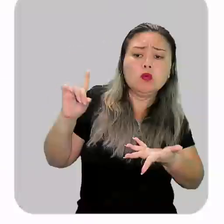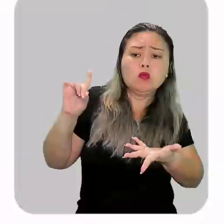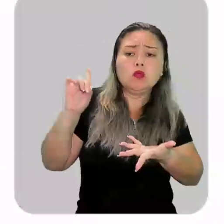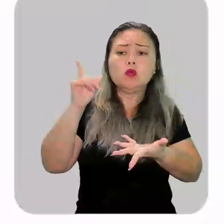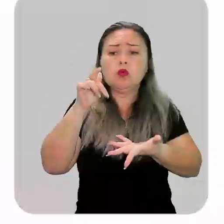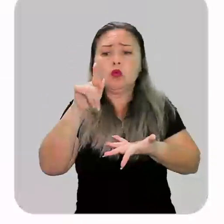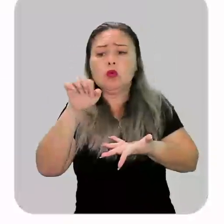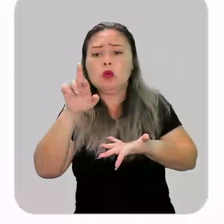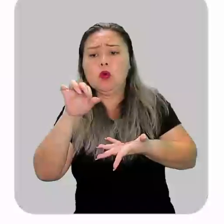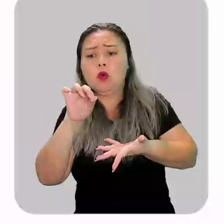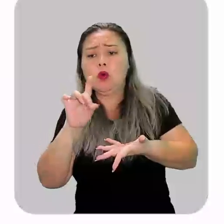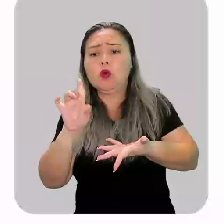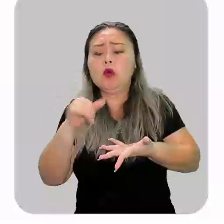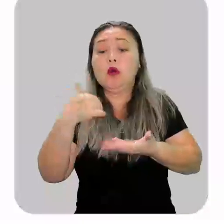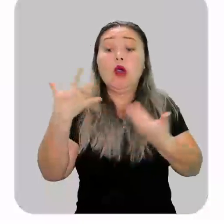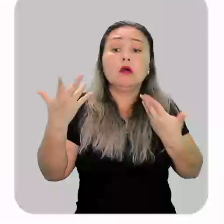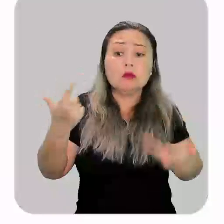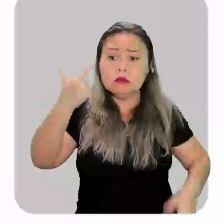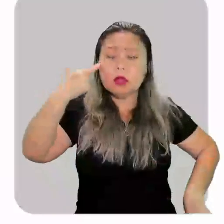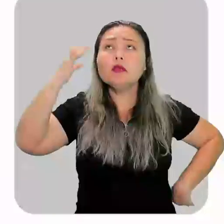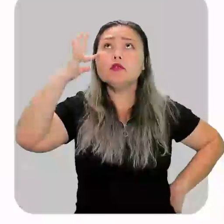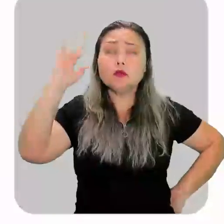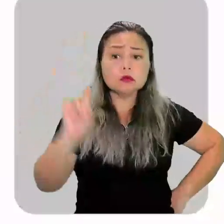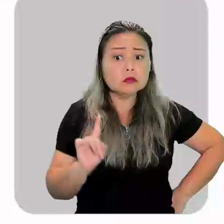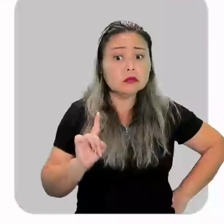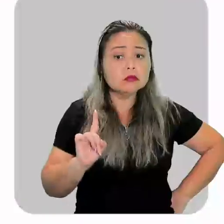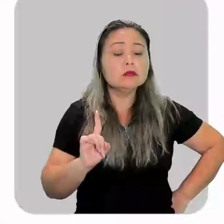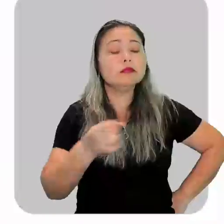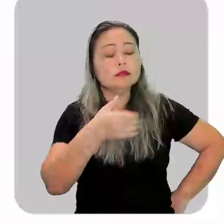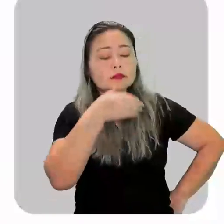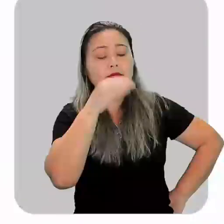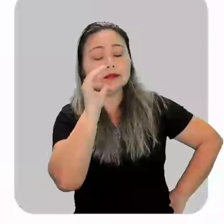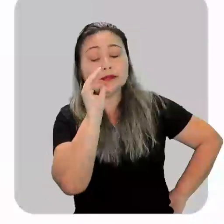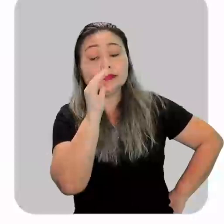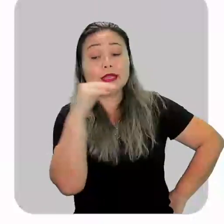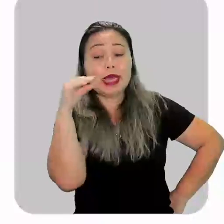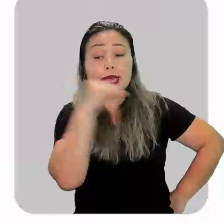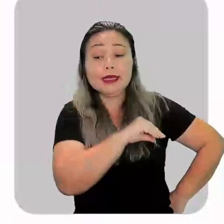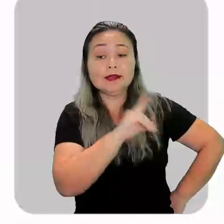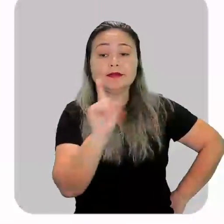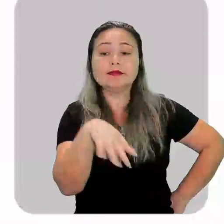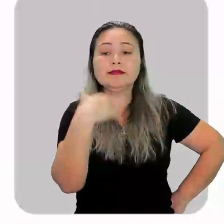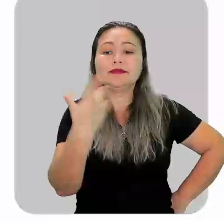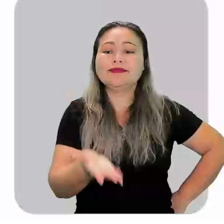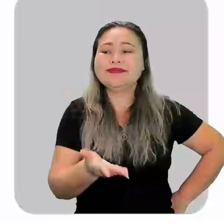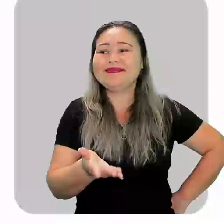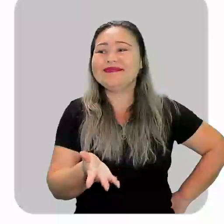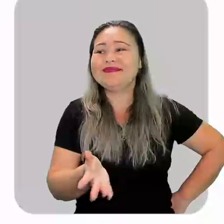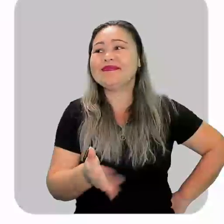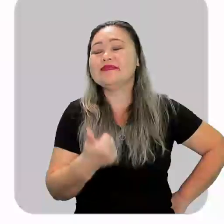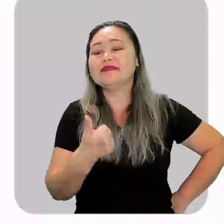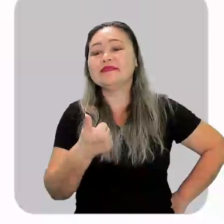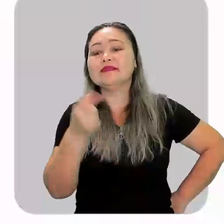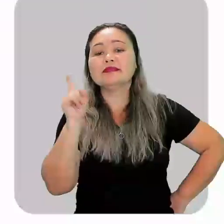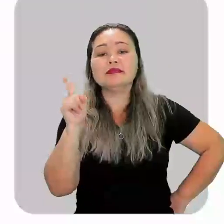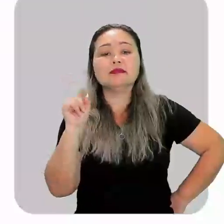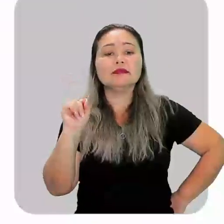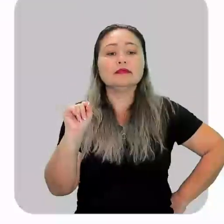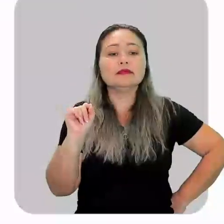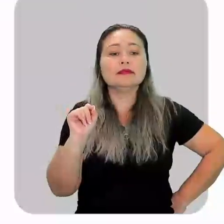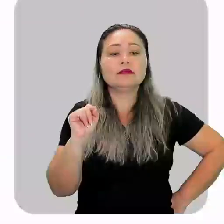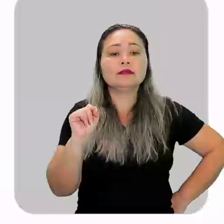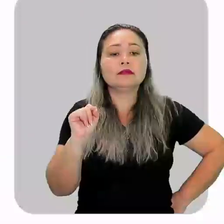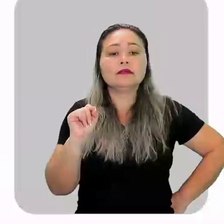tal, gelo, limão. Pronto, imaginou? Agora vamos tomar essa Coca-Cola que está quente pra caramba. Considere